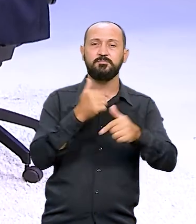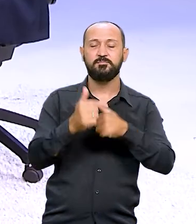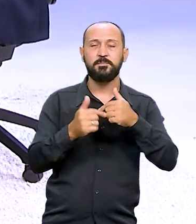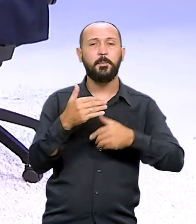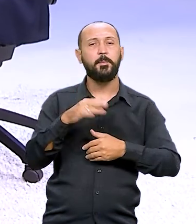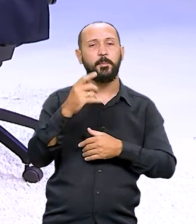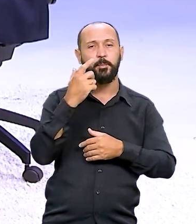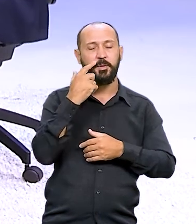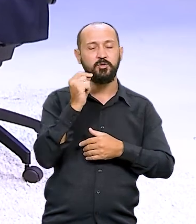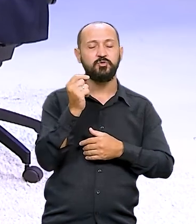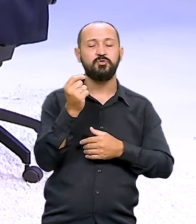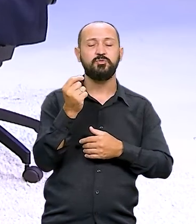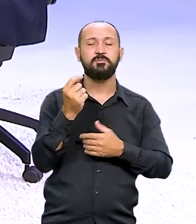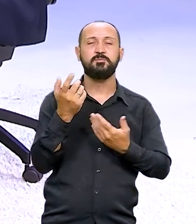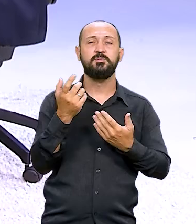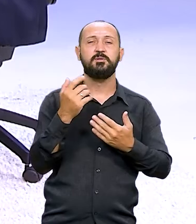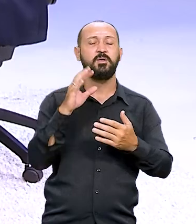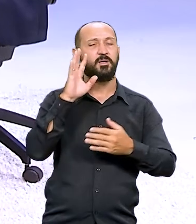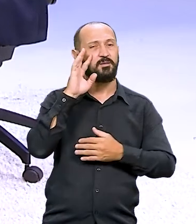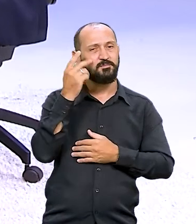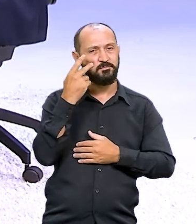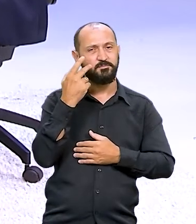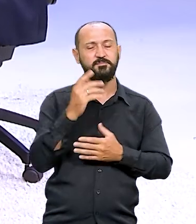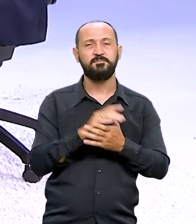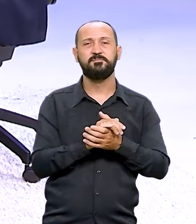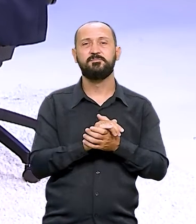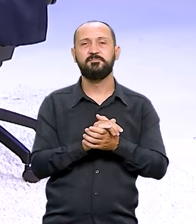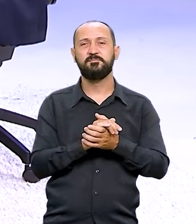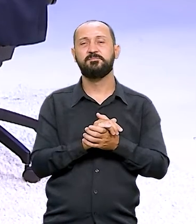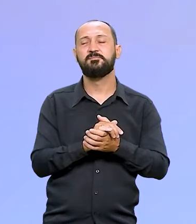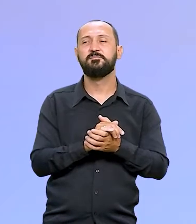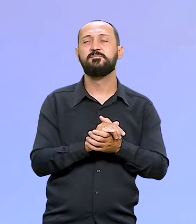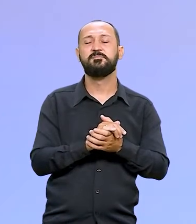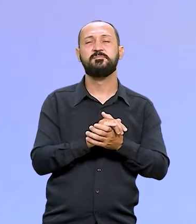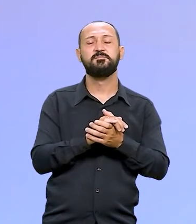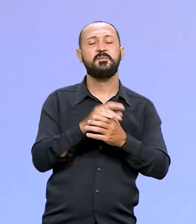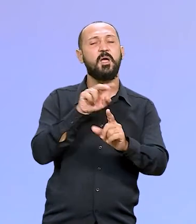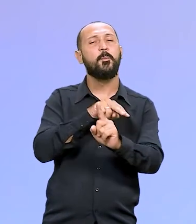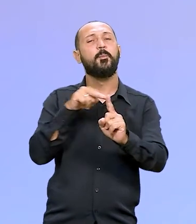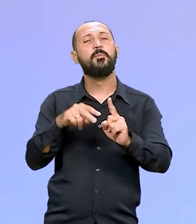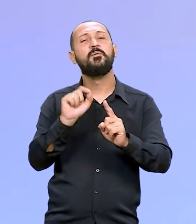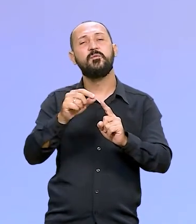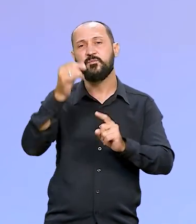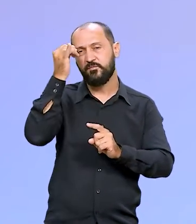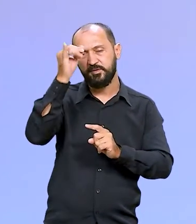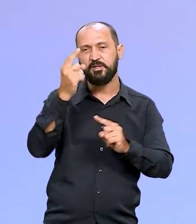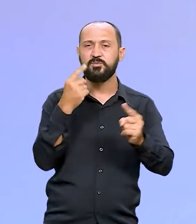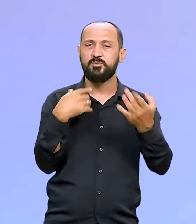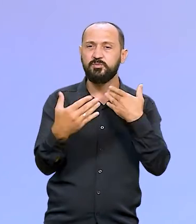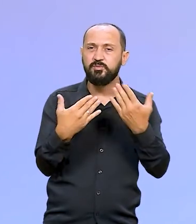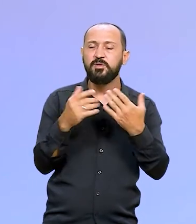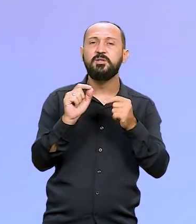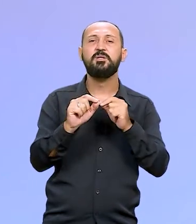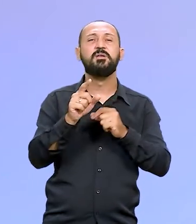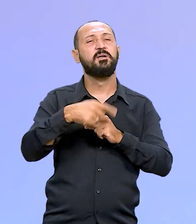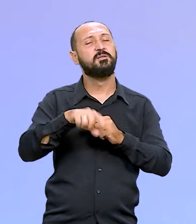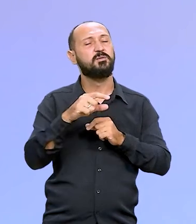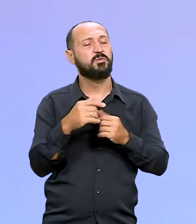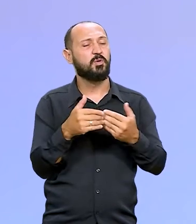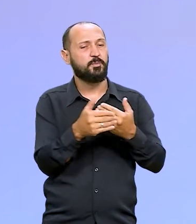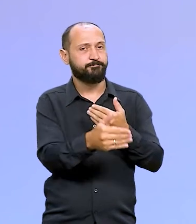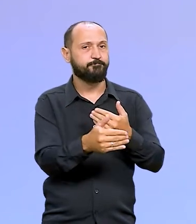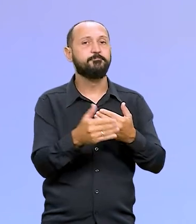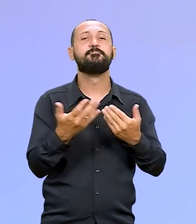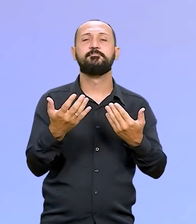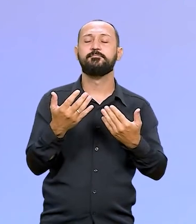atuavam no campo, principalmente dos fundos imobiliários. Ela reconheceu. Exatamente. E a perspectiva dela qual que é? Evitar discussões sobre quem